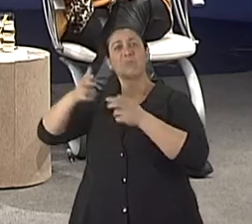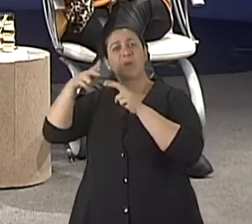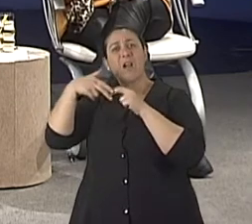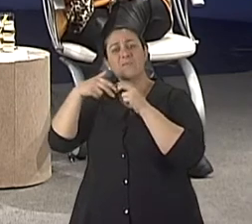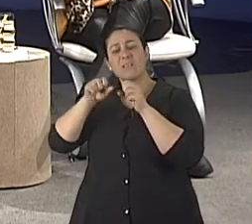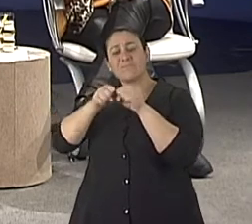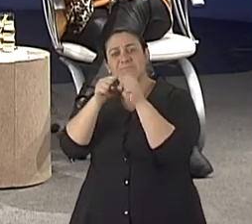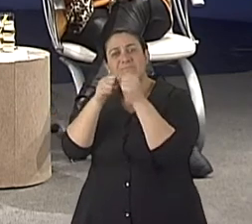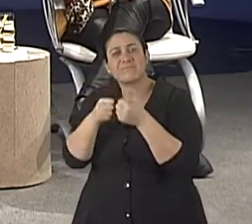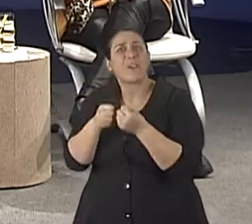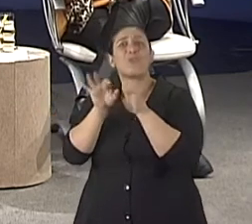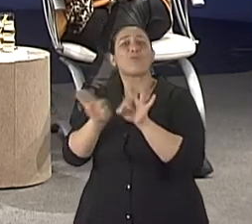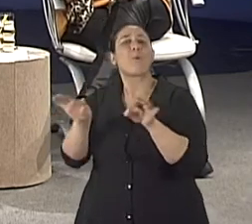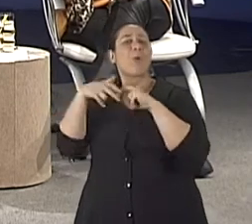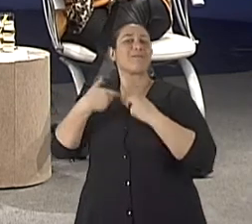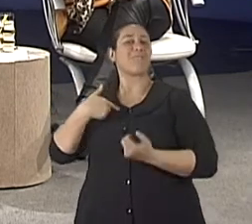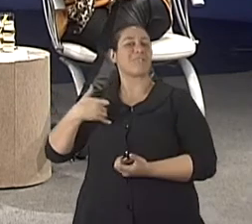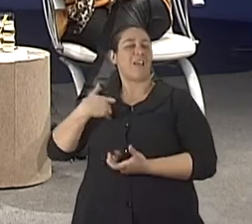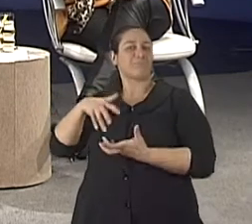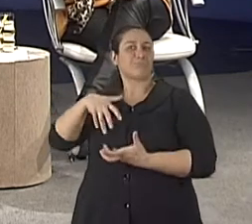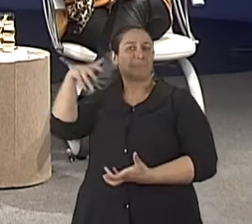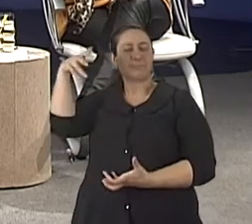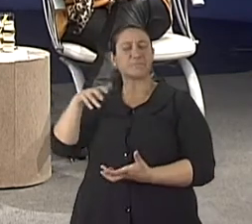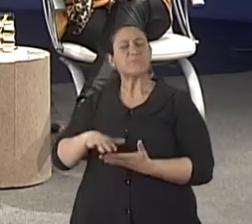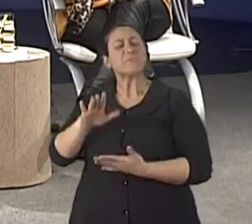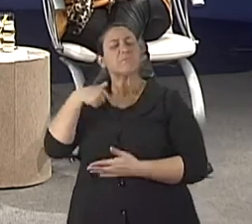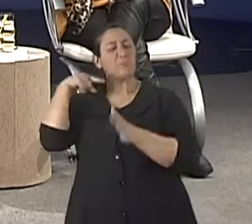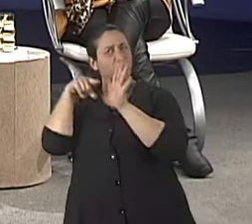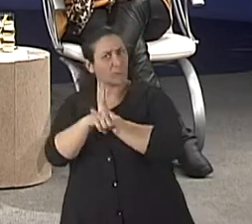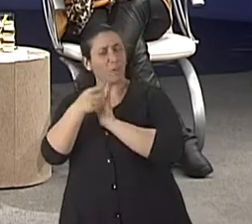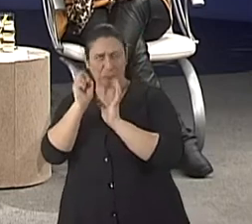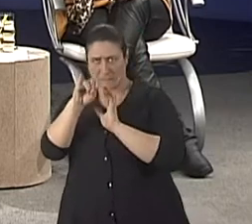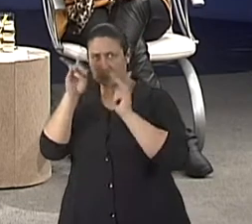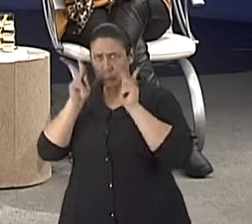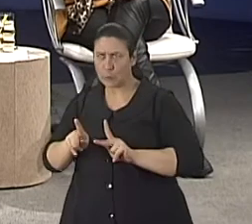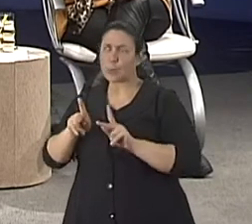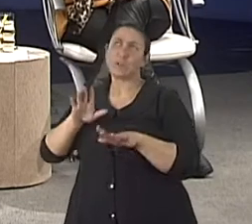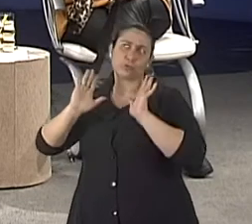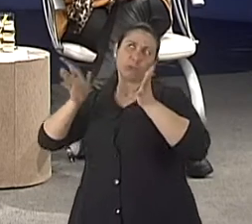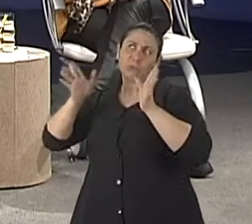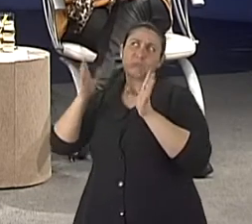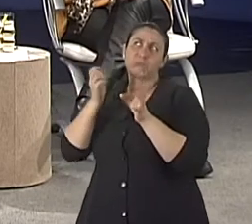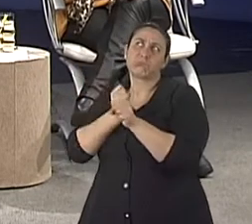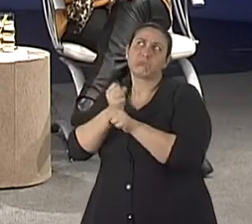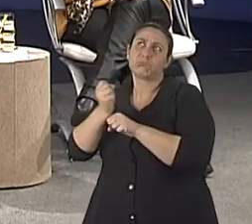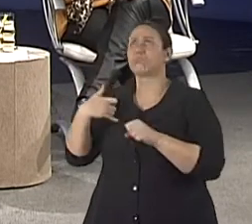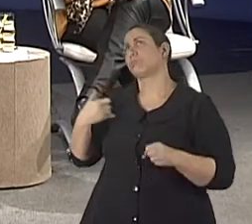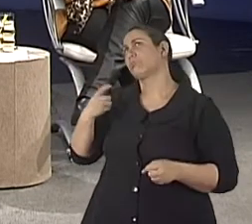terceira idade o têm patologias que se iniciaram lá de uma queda com 15 anos caiu de uma